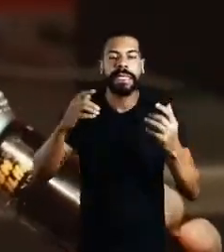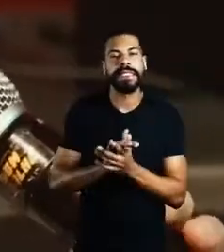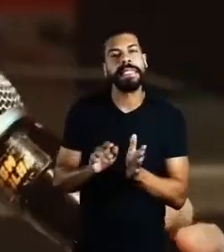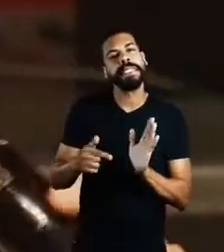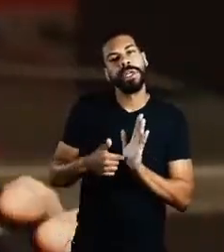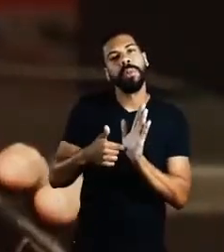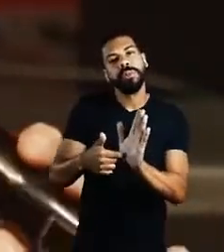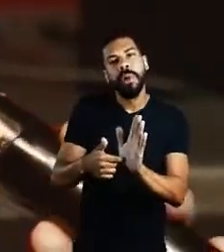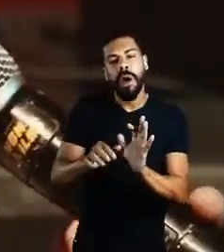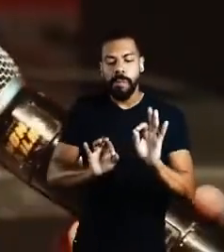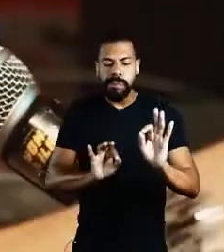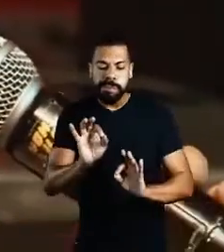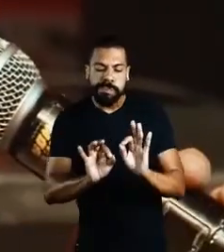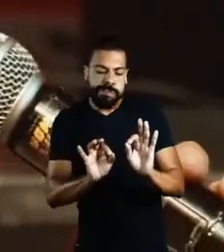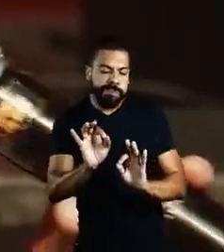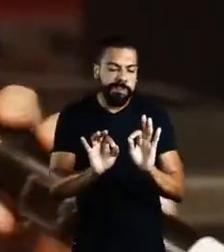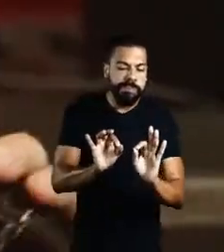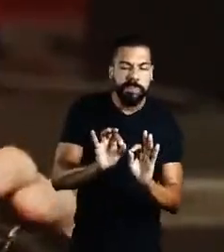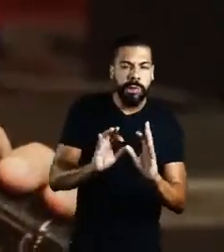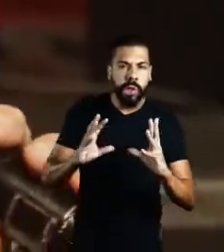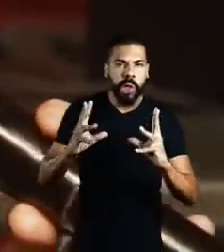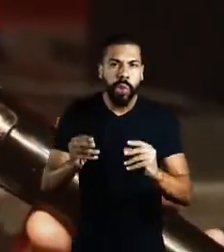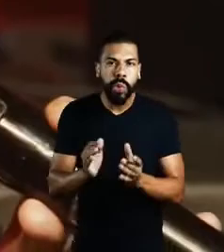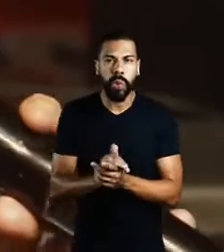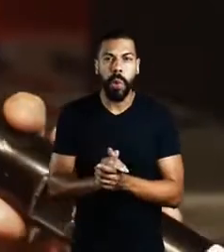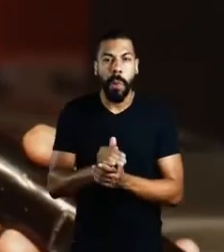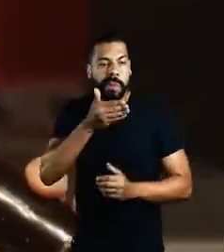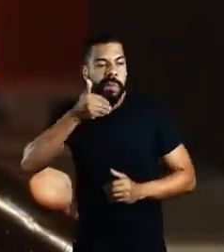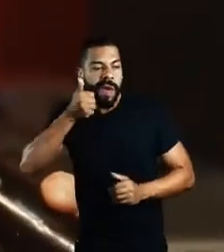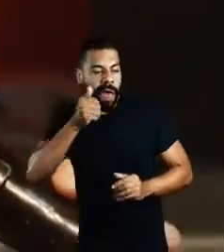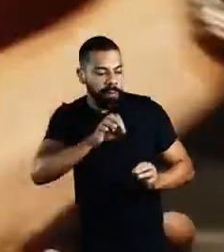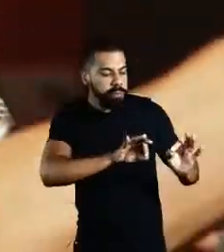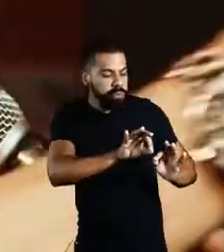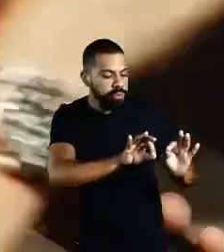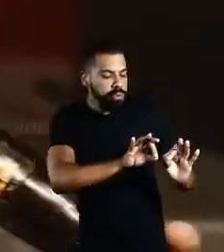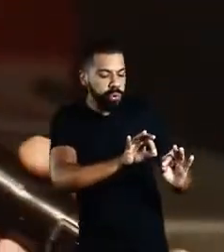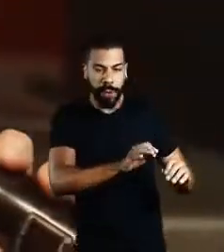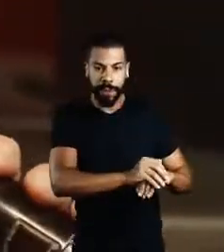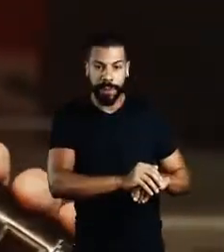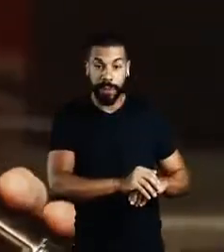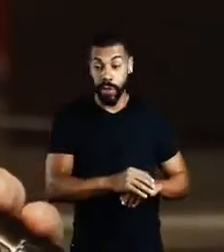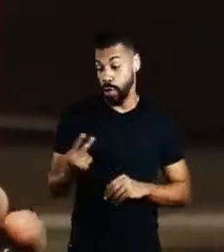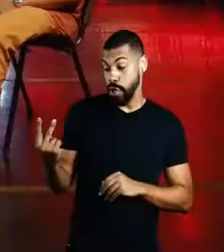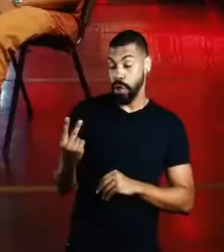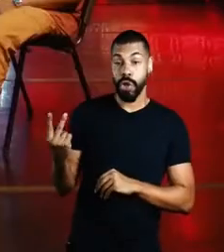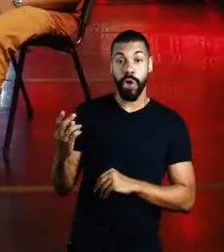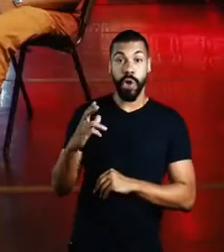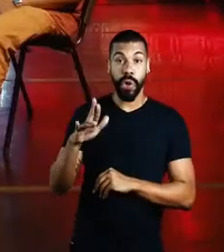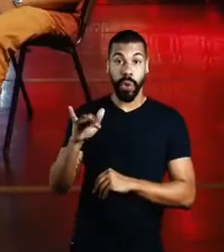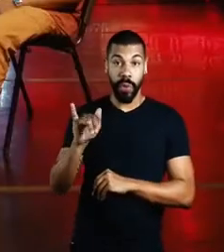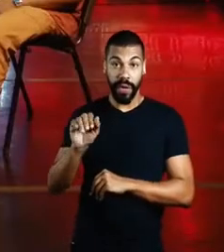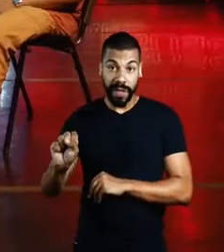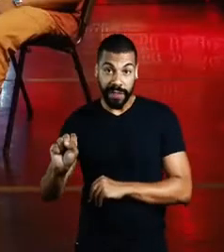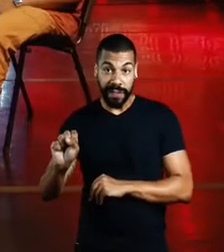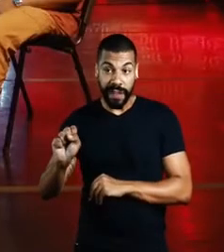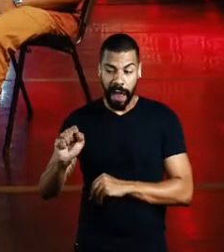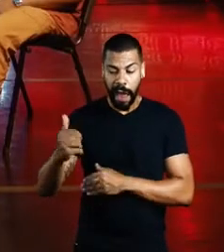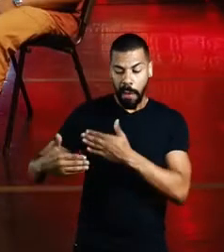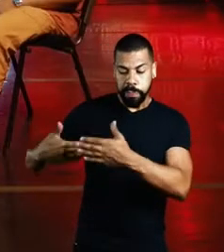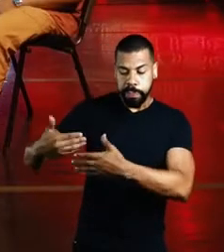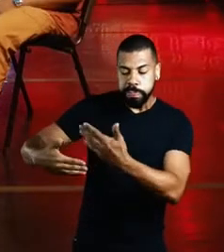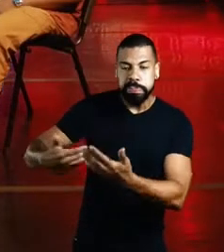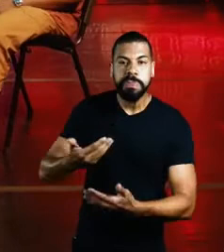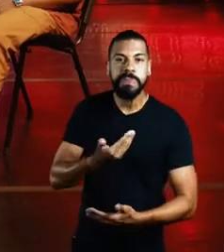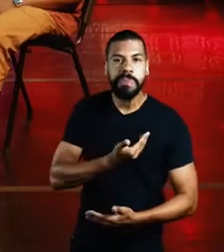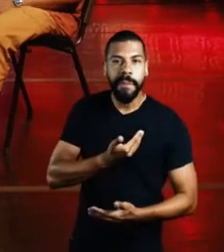som pros caras, né? Resolvia umas paradas de amplificador, tal, melhorava um pouquinho e tal, né? E eu e o Cris tornamos amigos assim. Aí vem a história